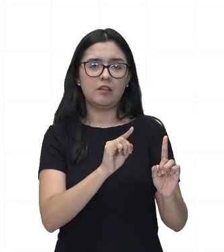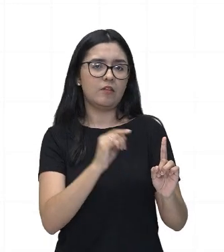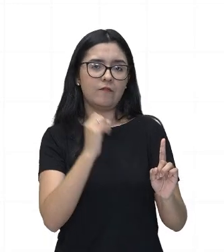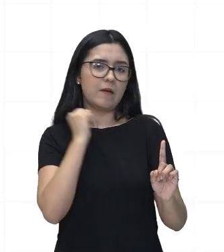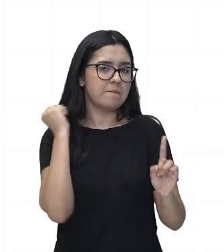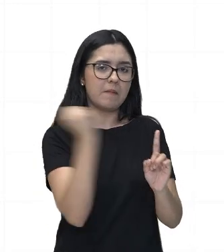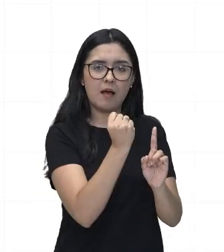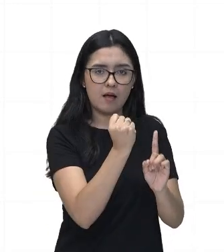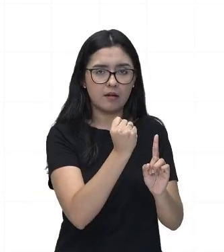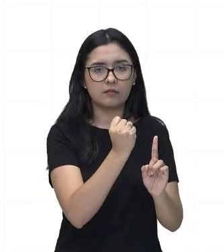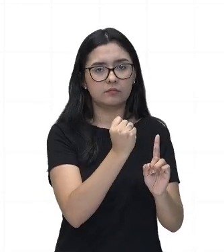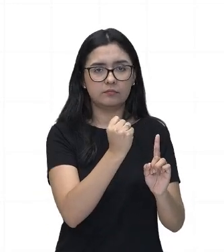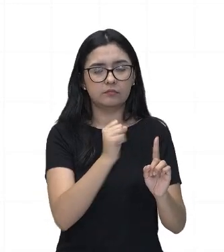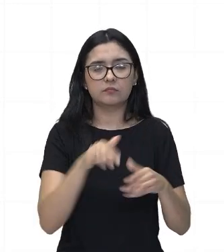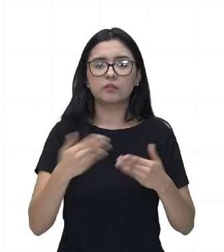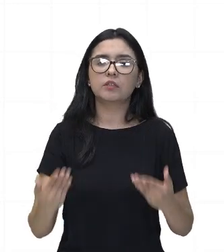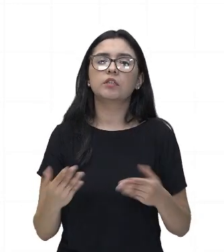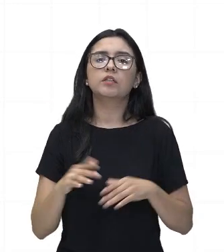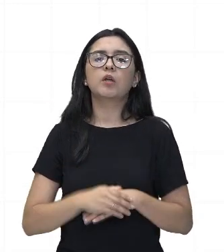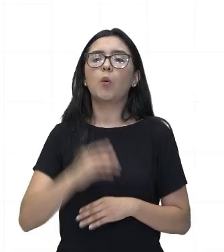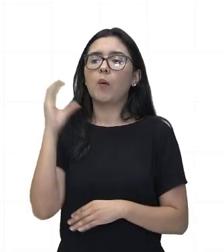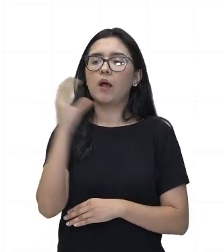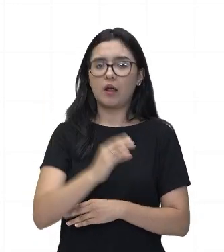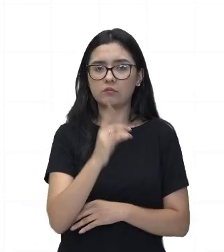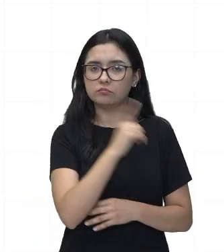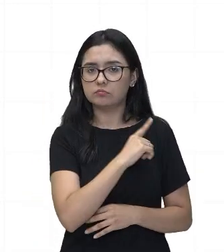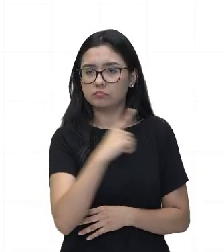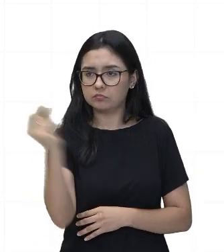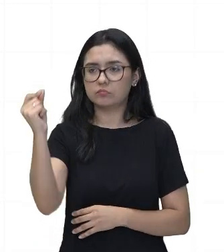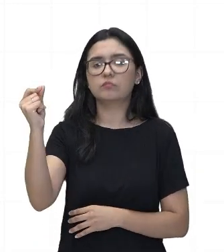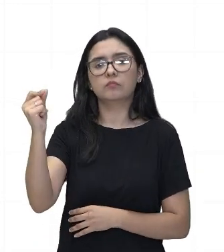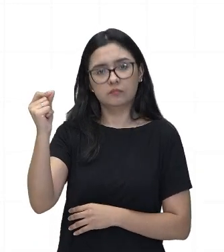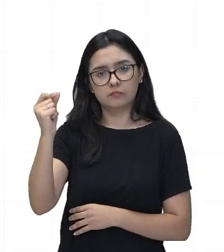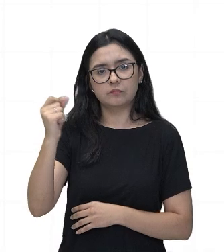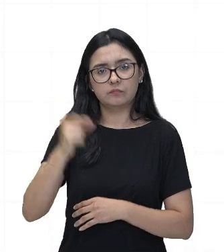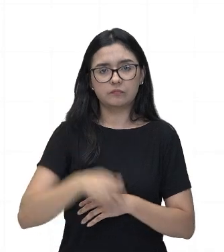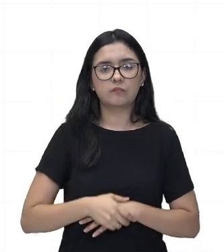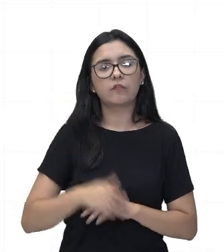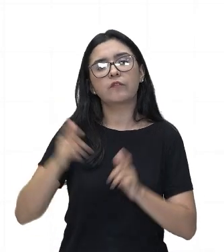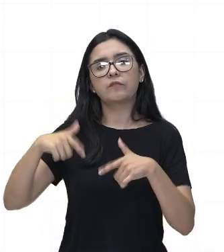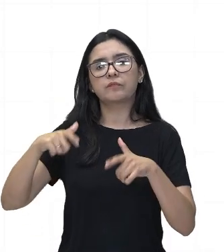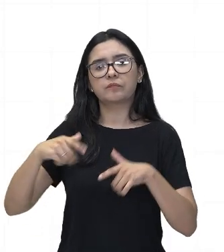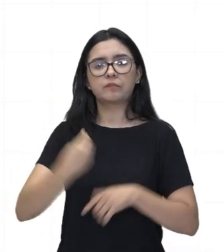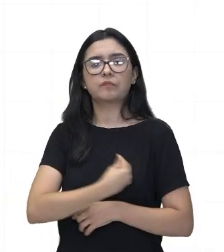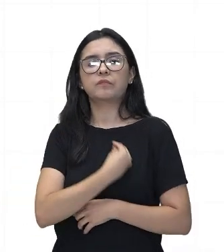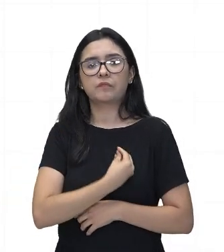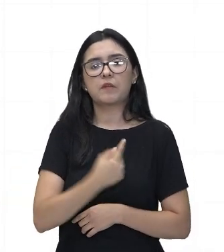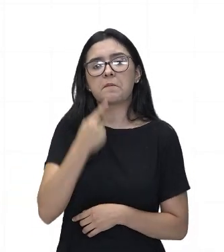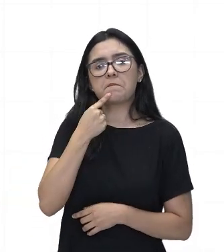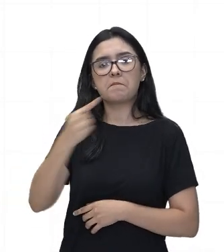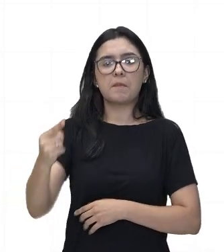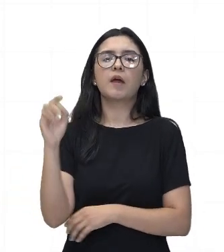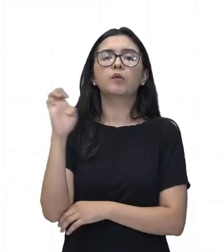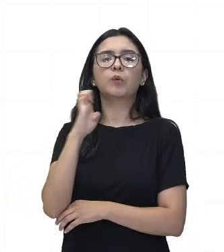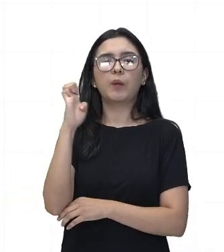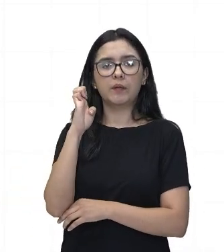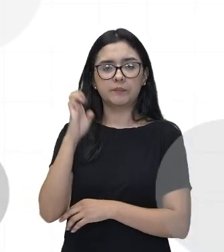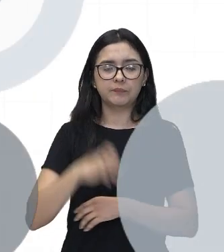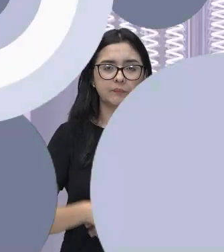matasse. Caim retirou-se da presença do Senhor e foi habitar na região de Nod, a oriente do Éden.